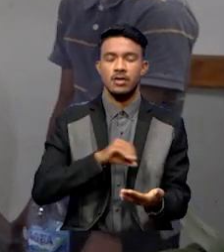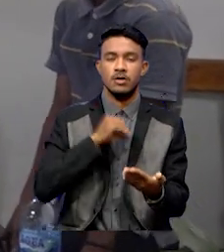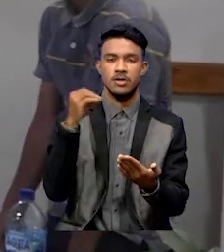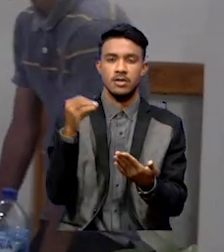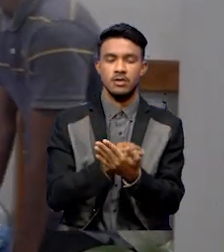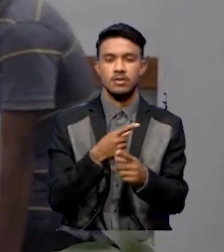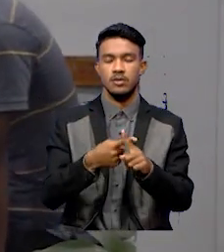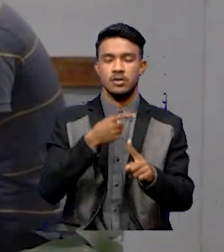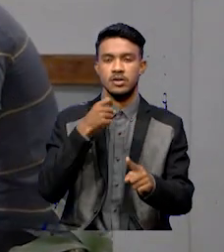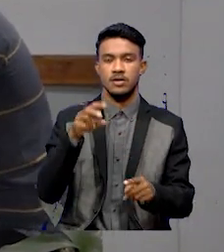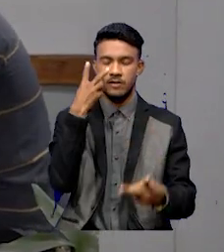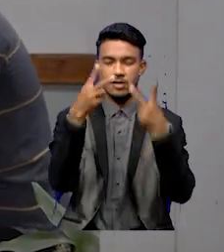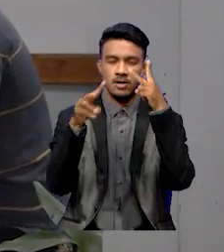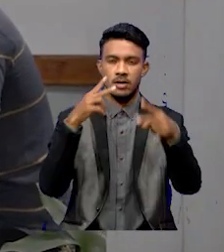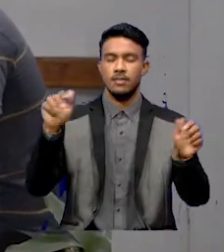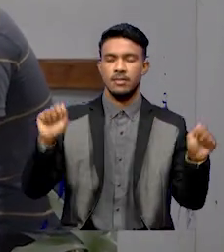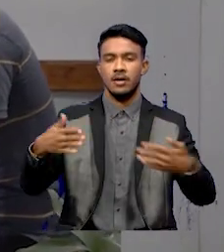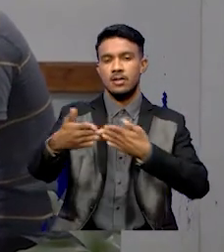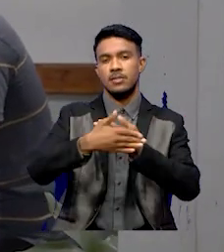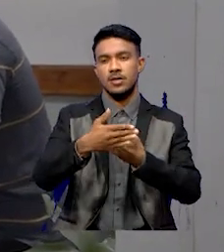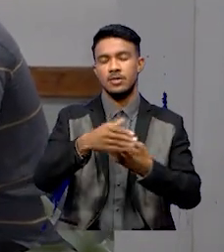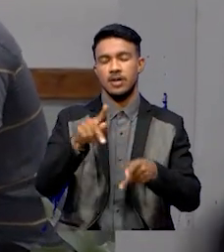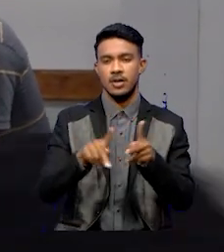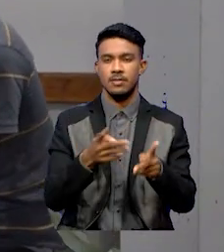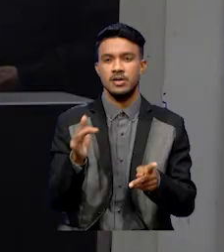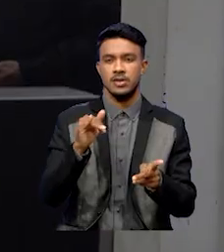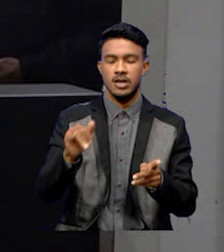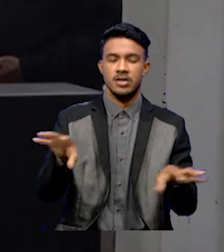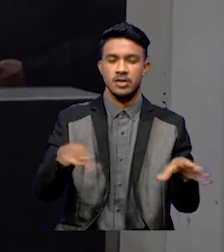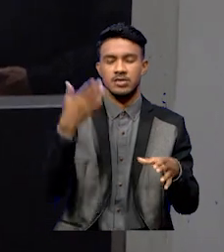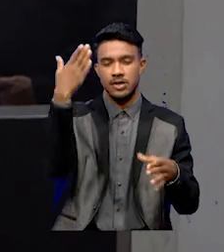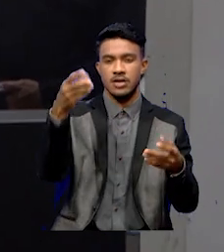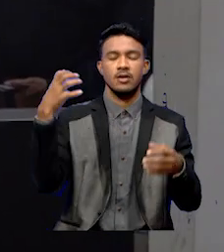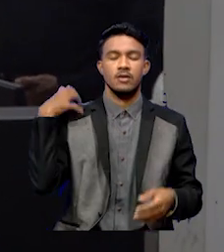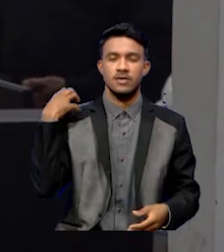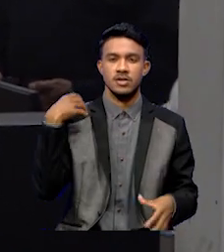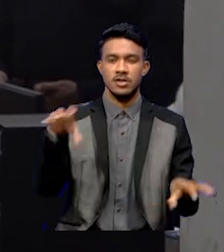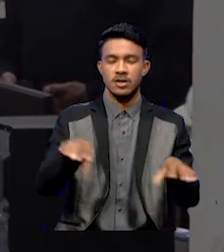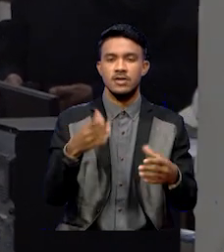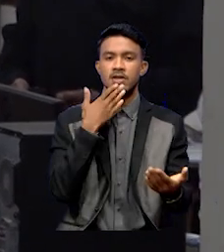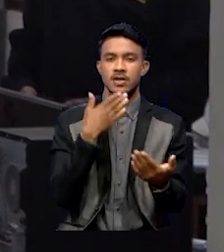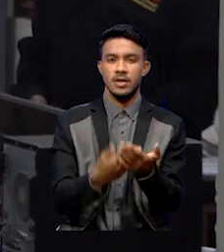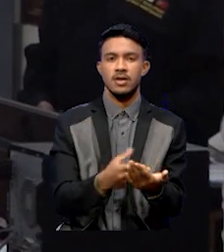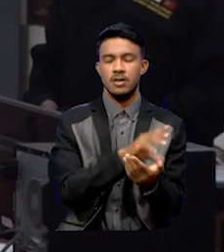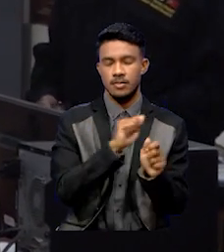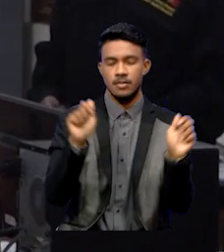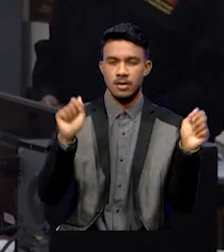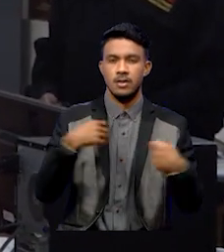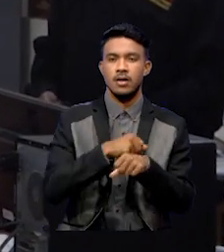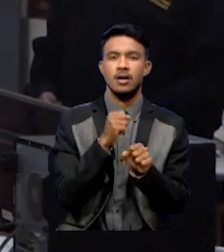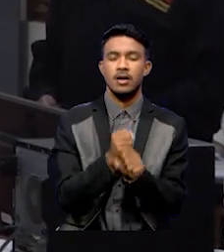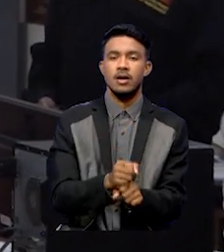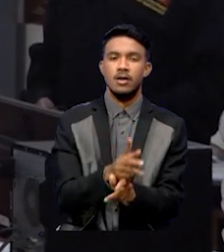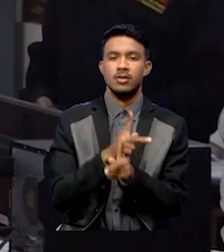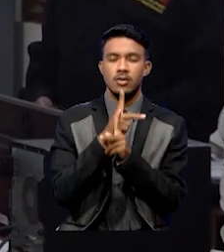né? Rodibeli Hak Basic Anba Dirigente, Sira, e a Direção refere. A tu serviço de Acliutam, Liuliu Halo Prevenção e